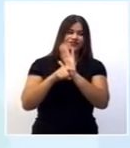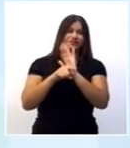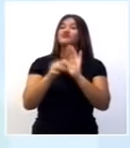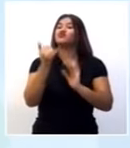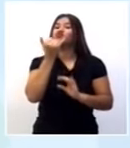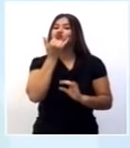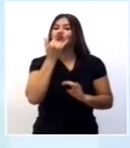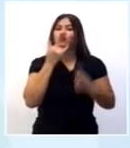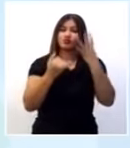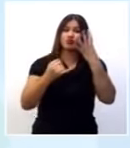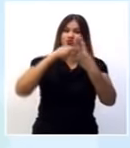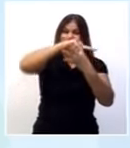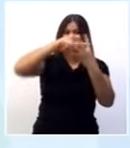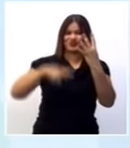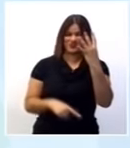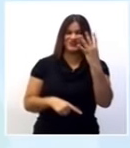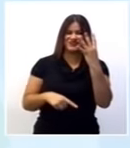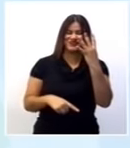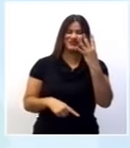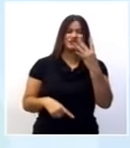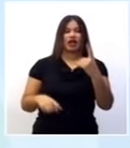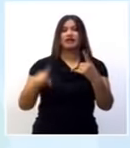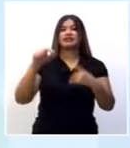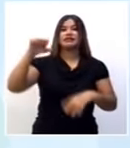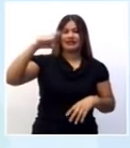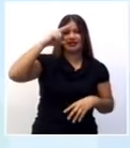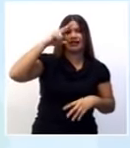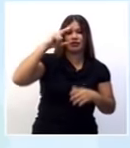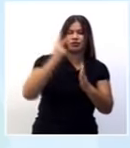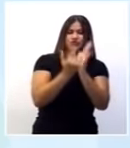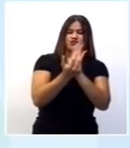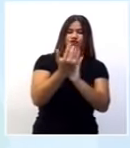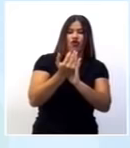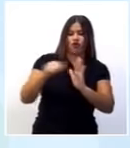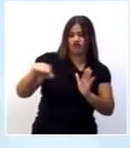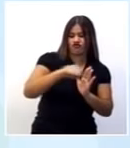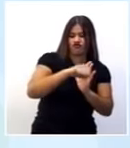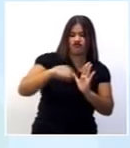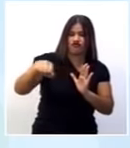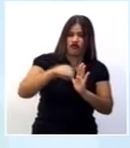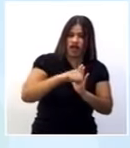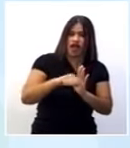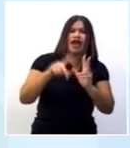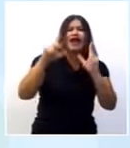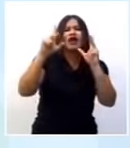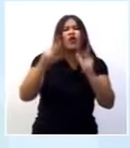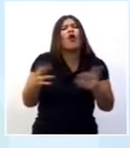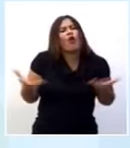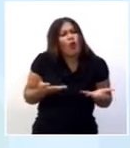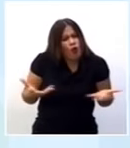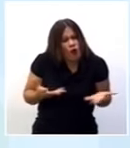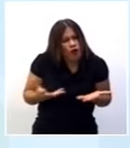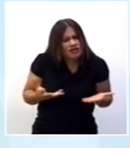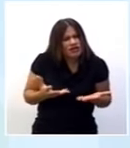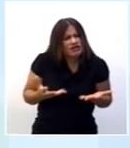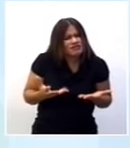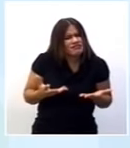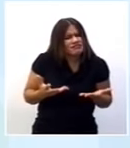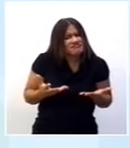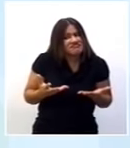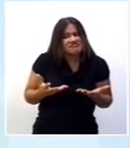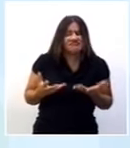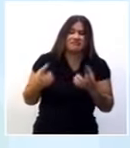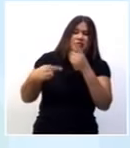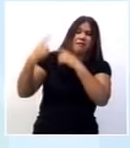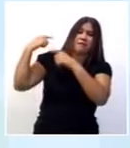desculpa. Esse é um ferro de passar roupa. Se usaria... É igual aos ferros atuais? Vocês acham